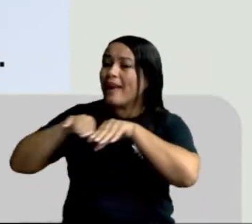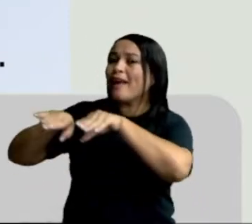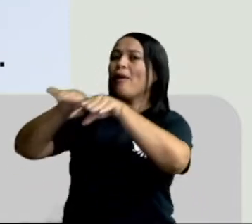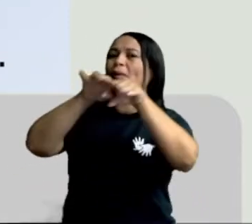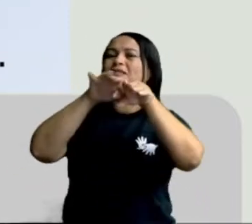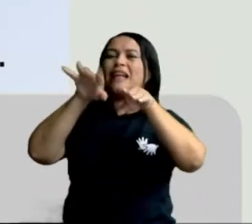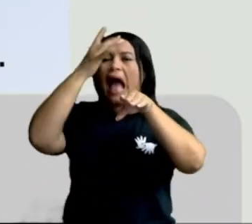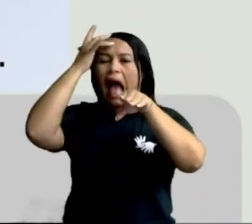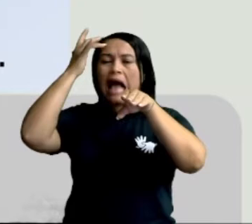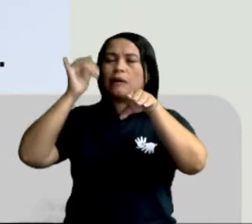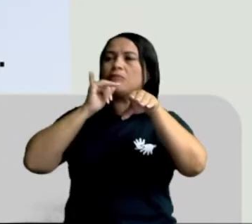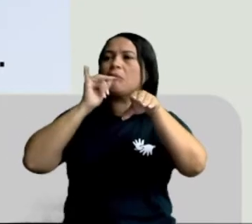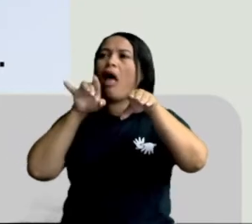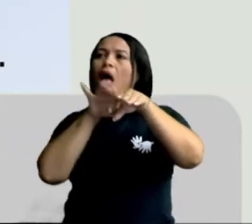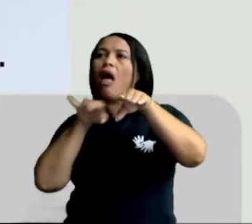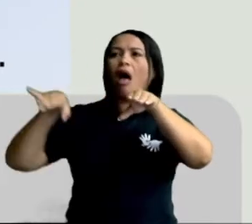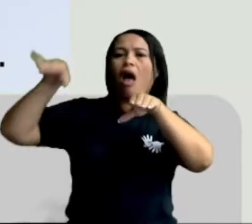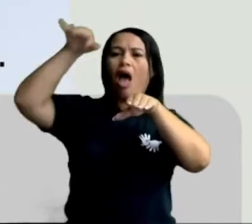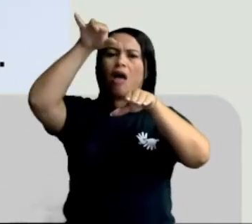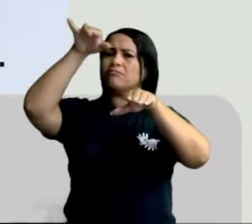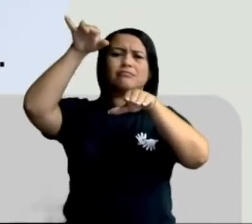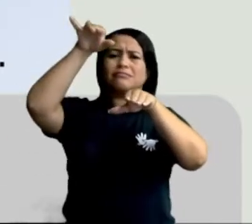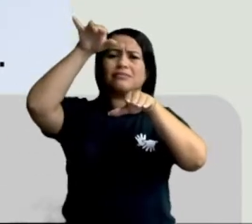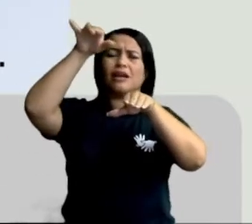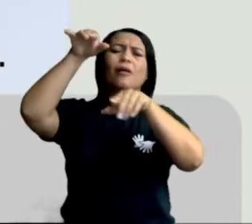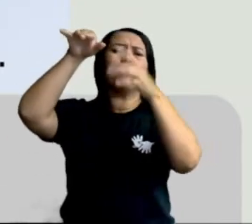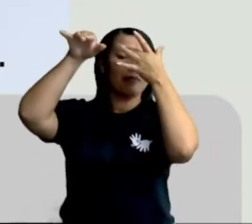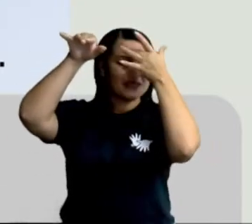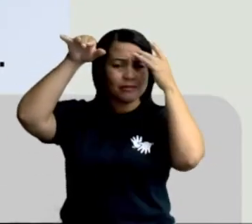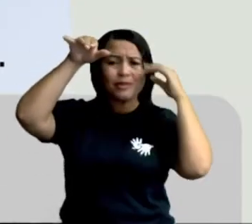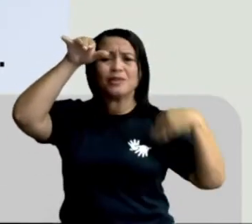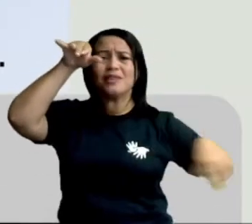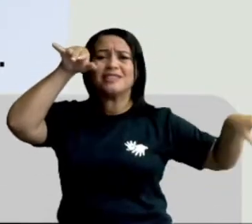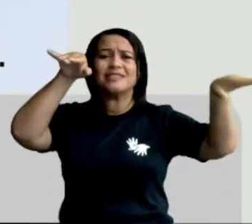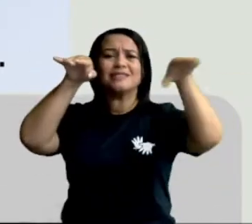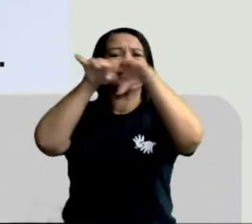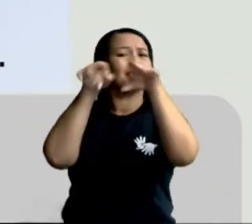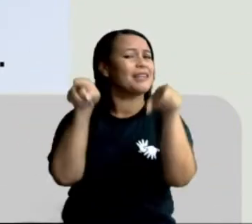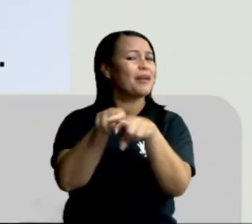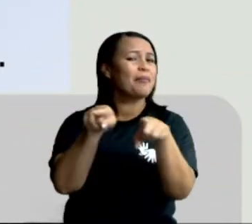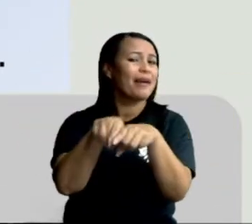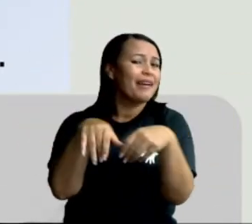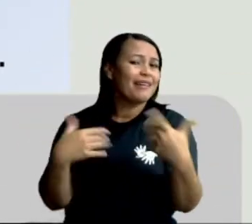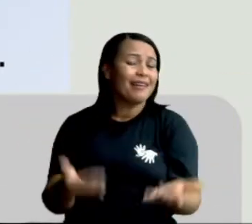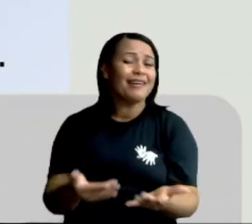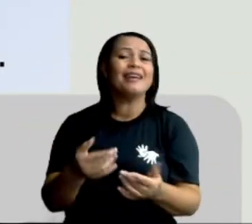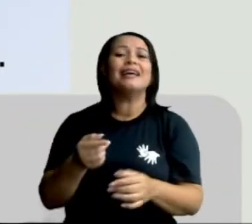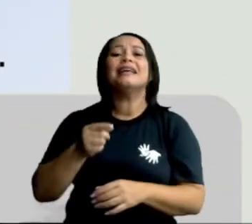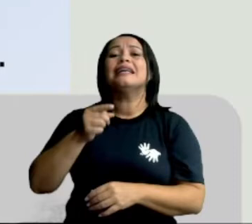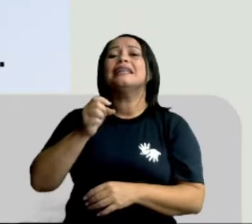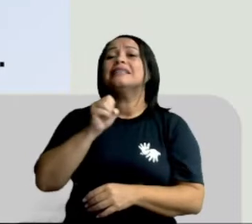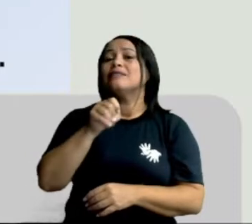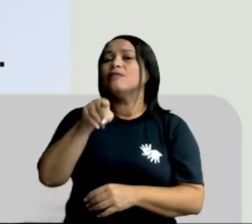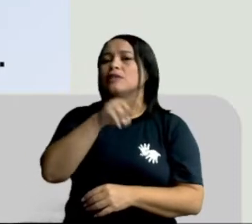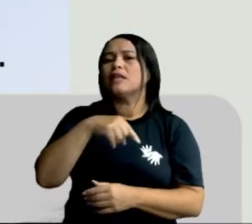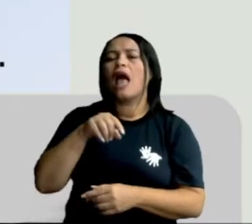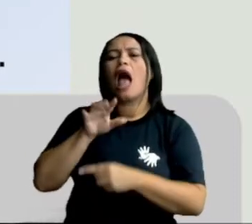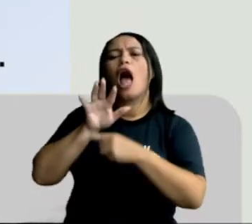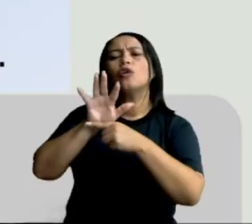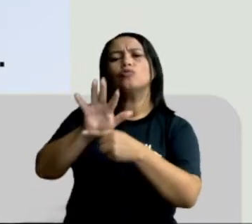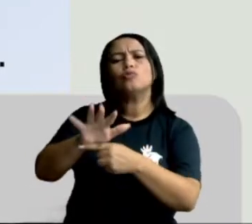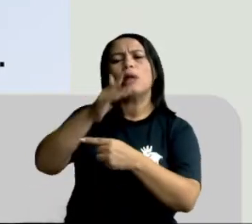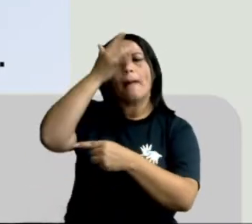Porque você tem as suas qualidades e o outro tem as qualidades dele. E se você ajuda